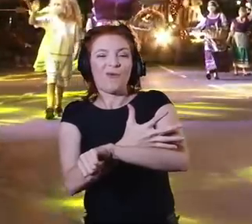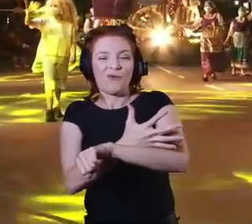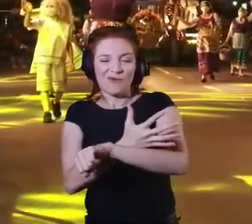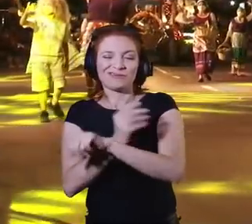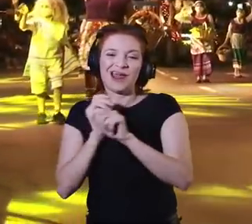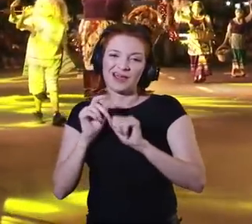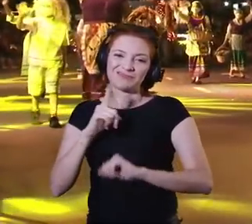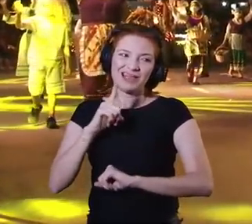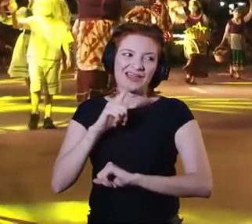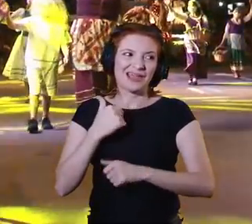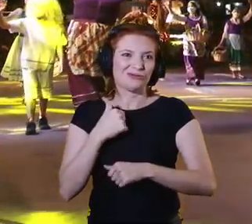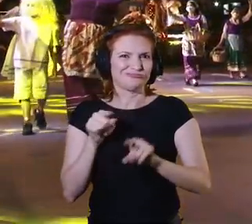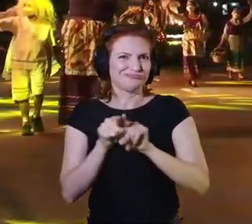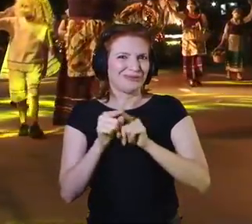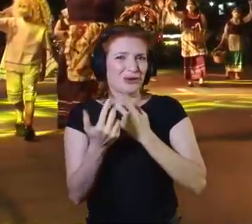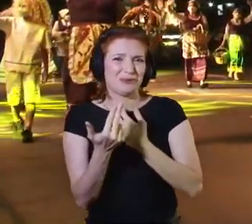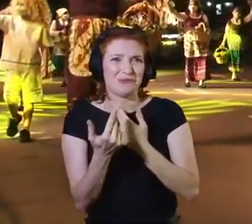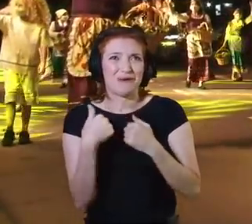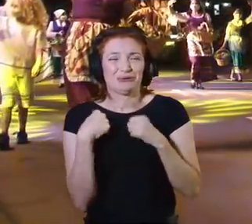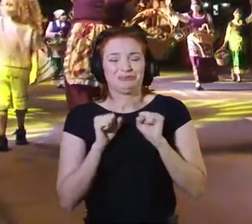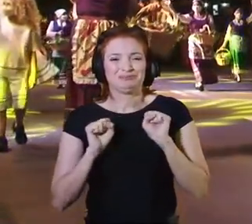também já estou com o coração a mil.